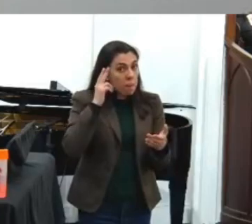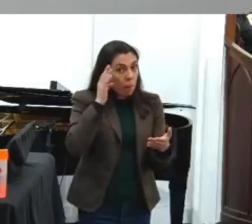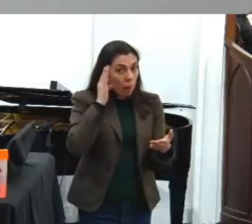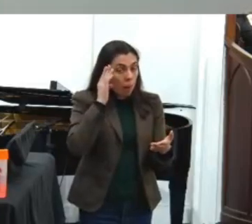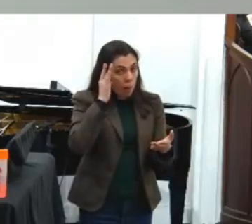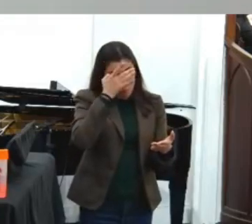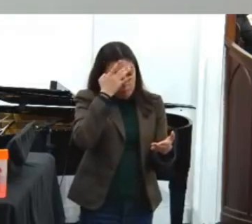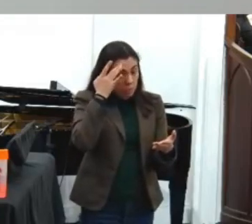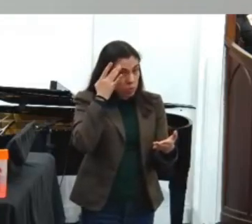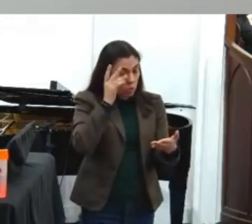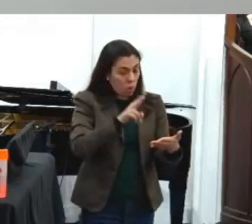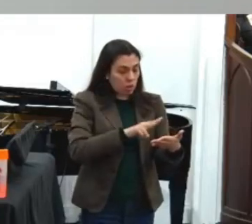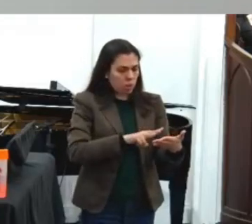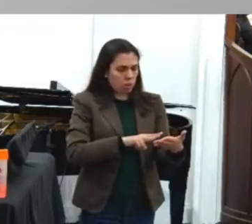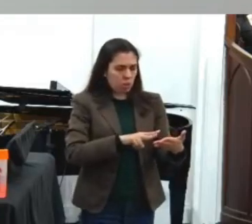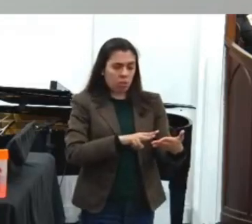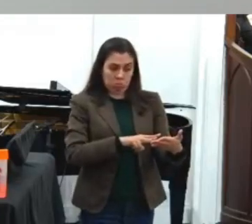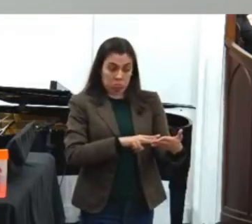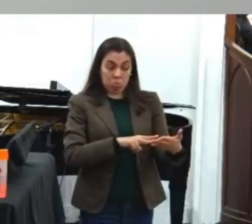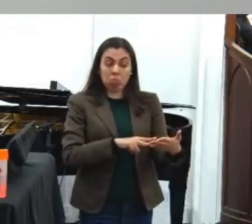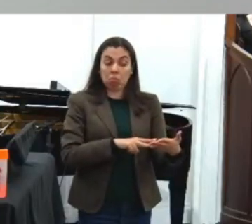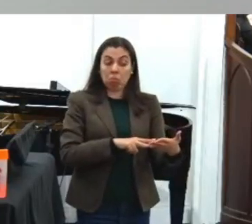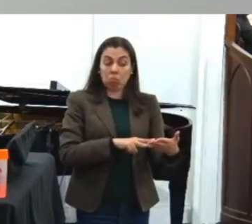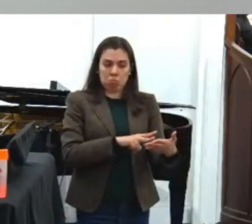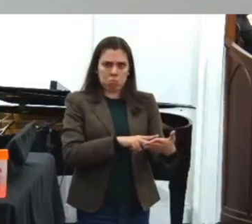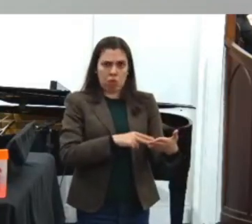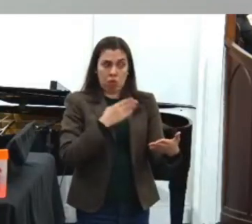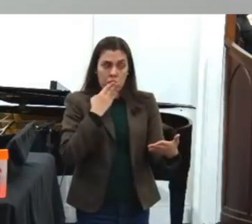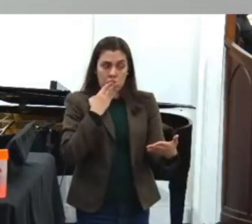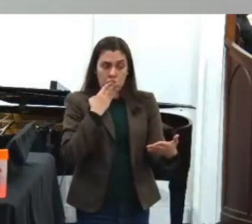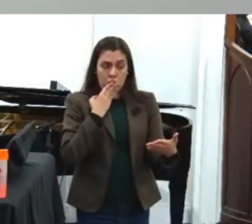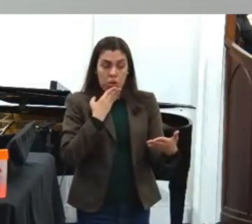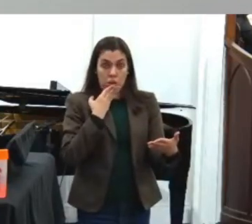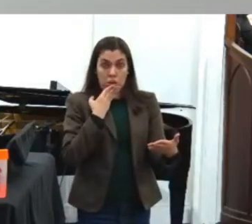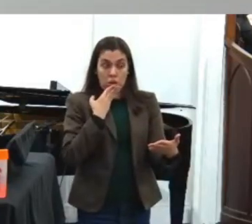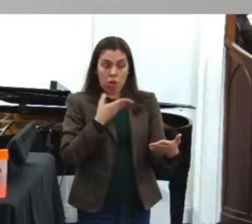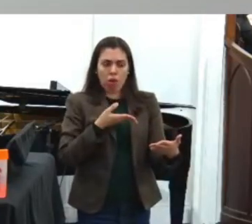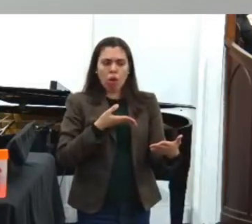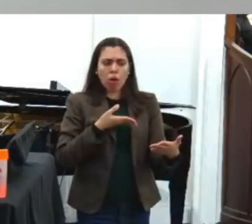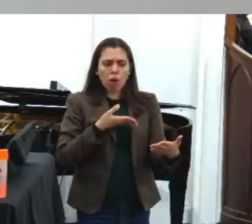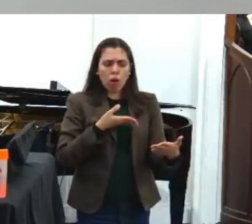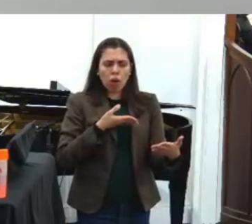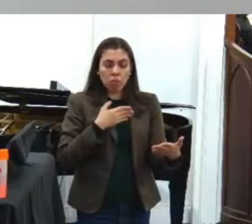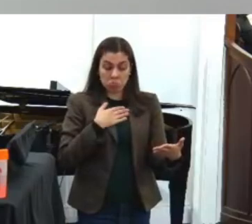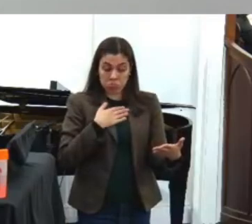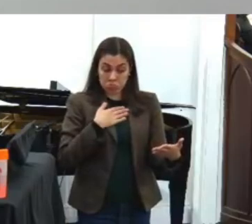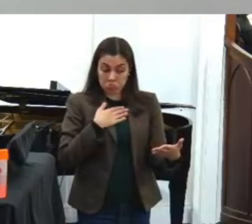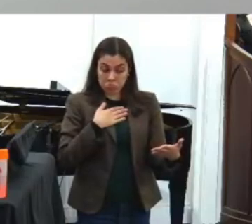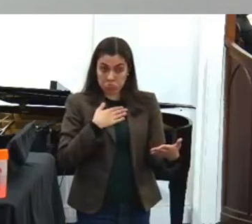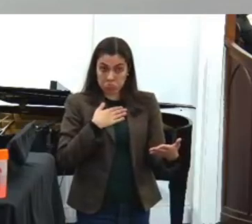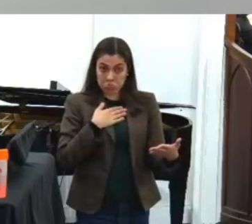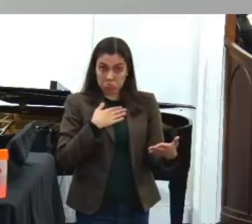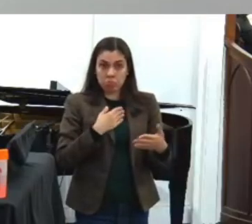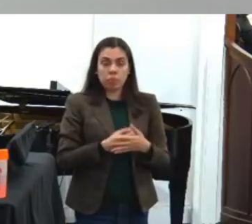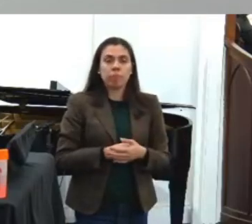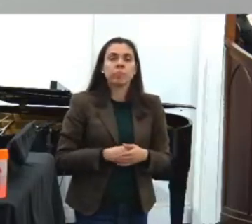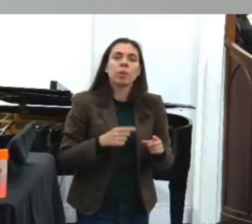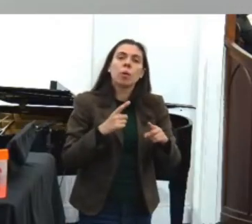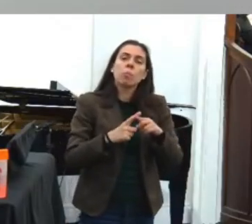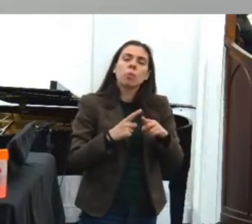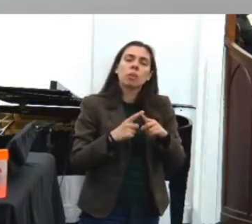existe aqui um tom de um pastor que está exortando, confrontando a sua